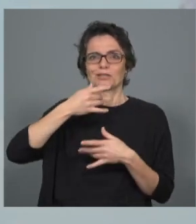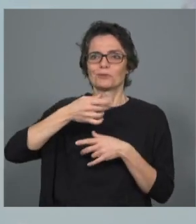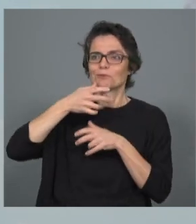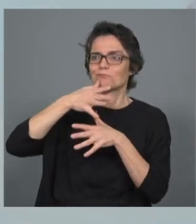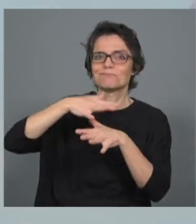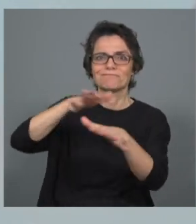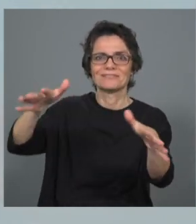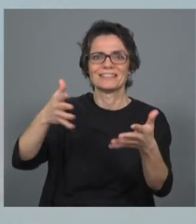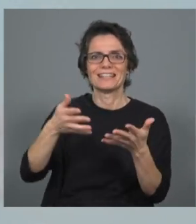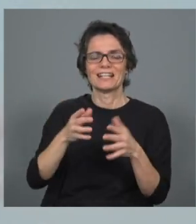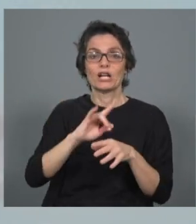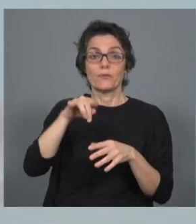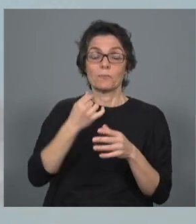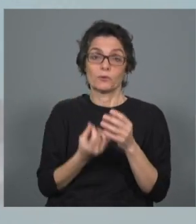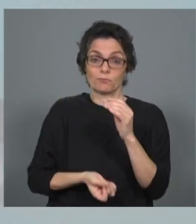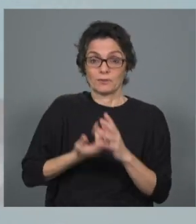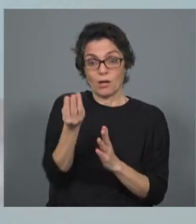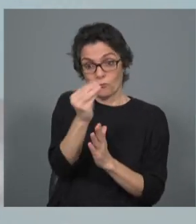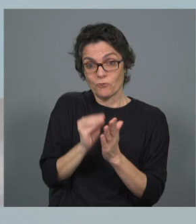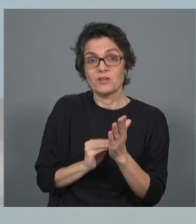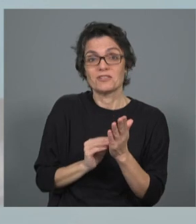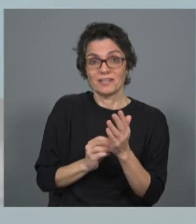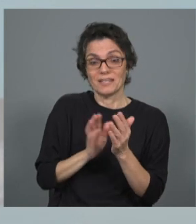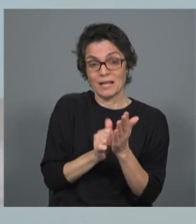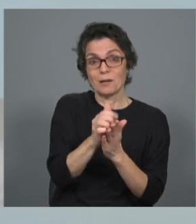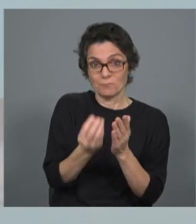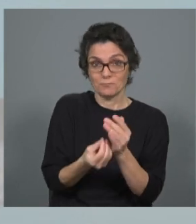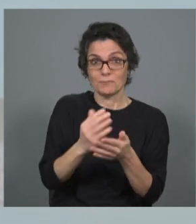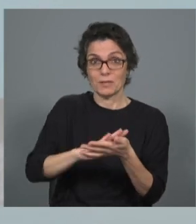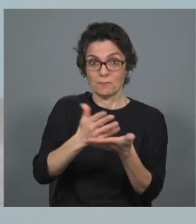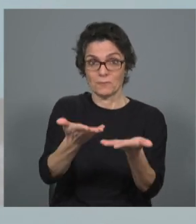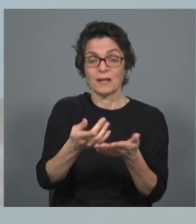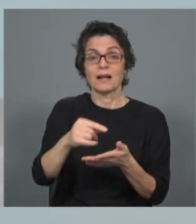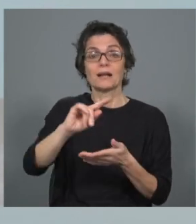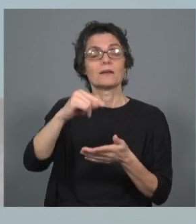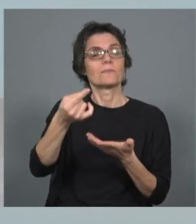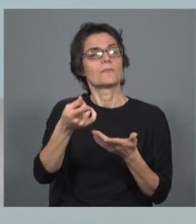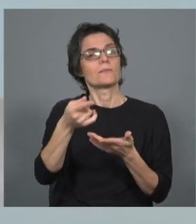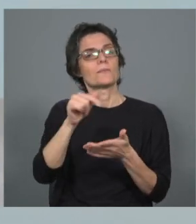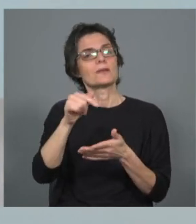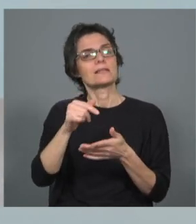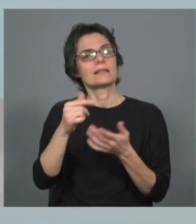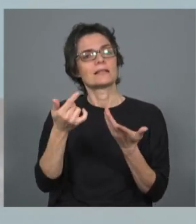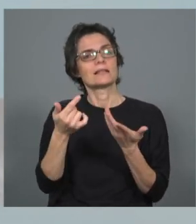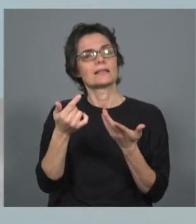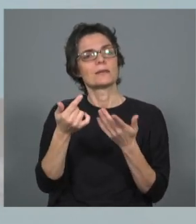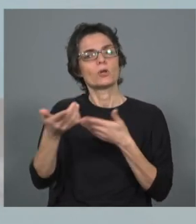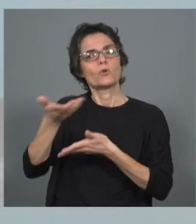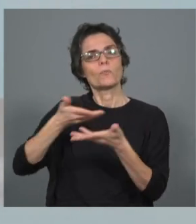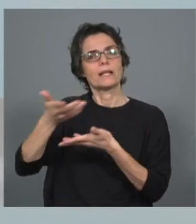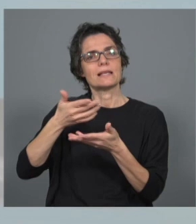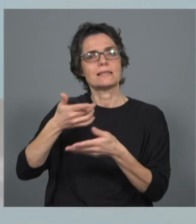têm origens muito variadas, em muitas épocas diferentes. O próprio momento da redação é espalhado no tempo, é